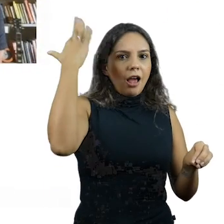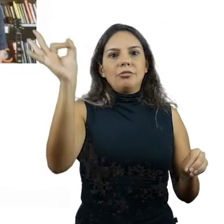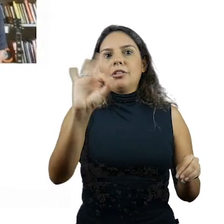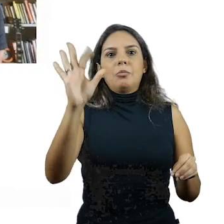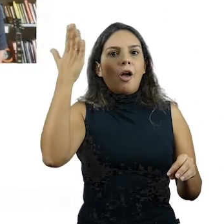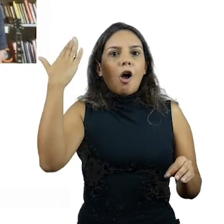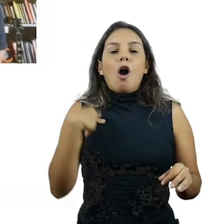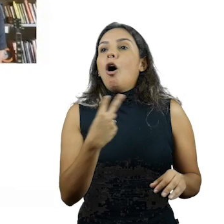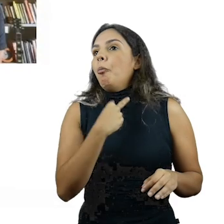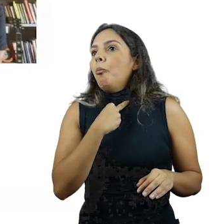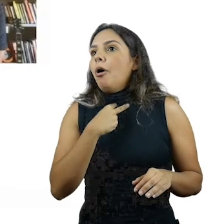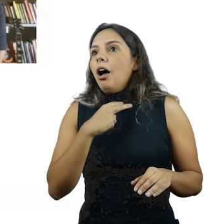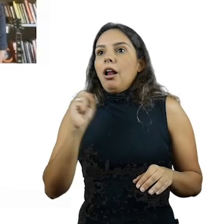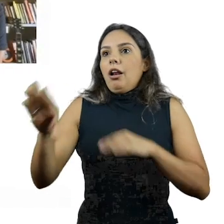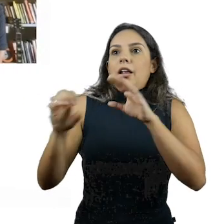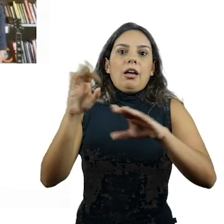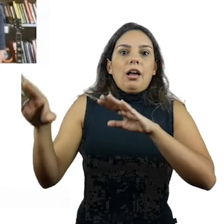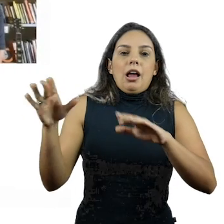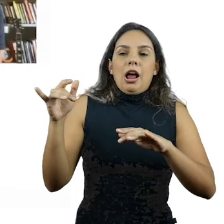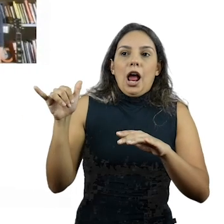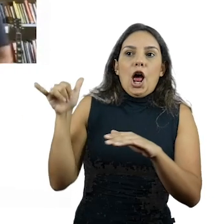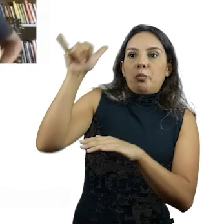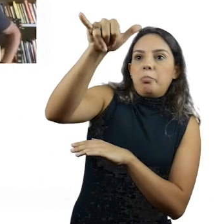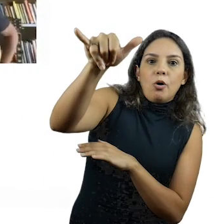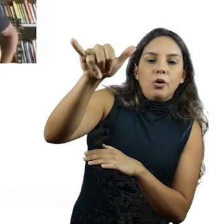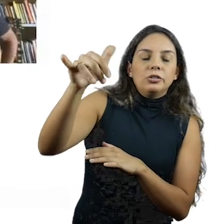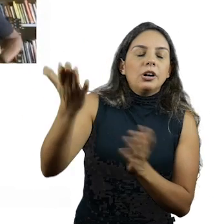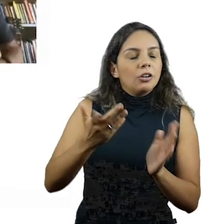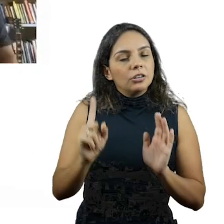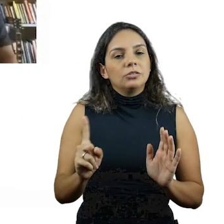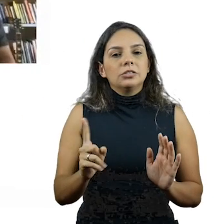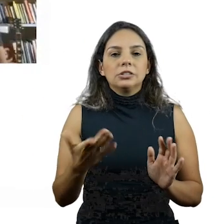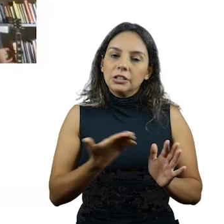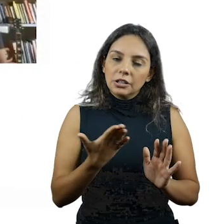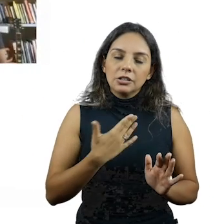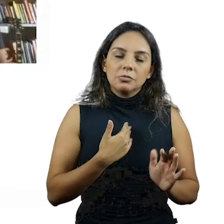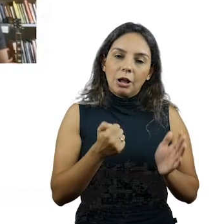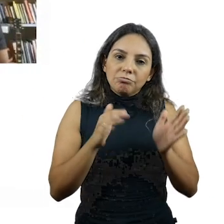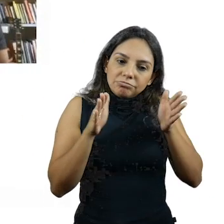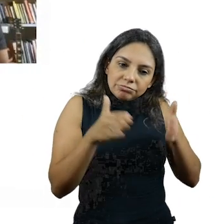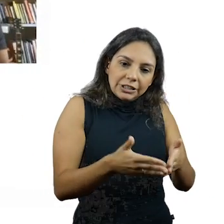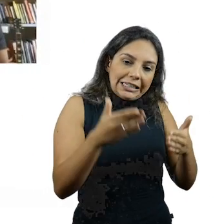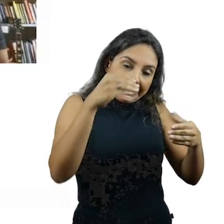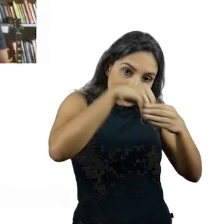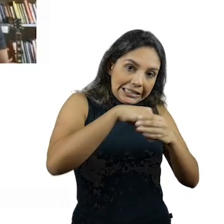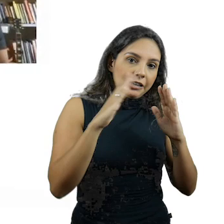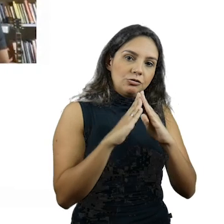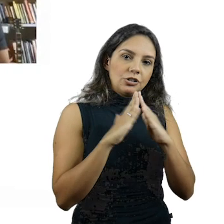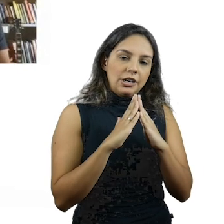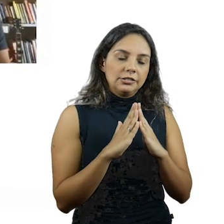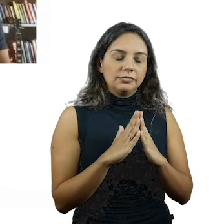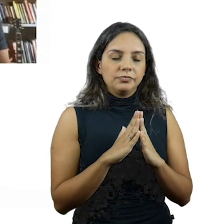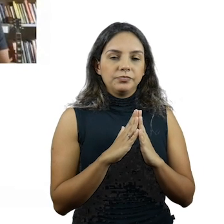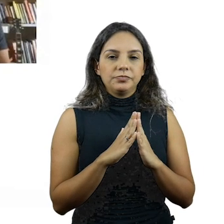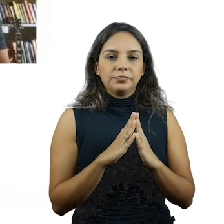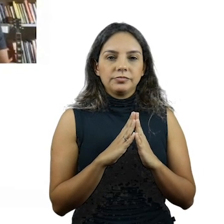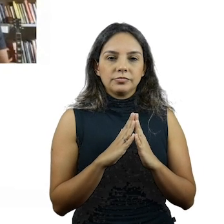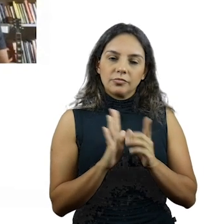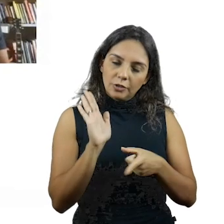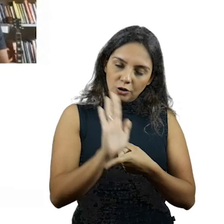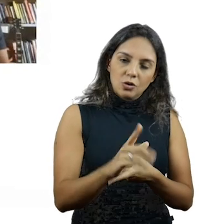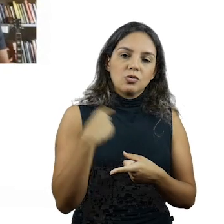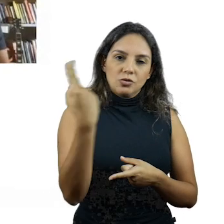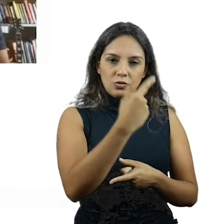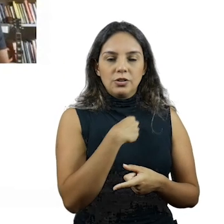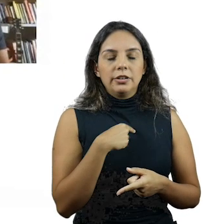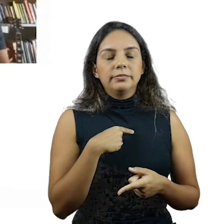de projetos, com muita pressa de sair daqui para o aeroporto. Agora não, eu tenho que ficar concentrado aqui dentro. Eu acho que isso, de certa forma, também